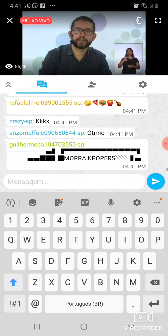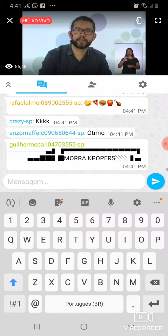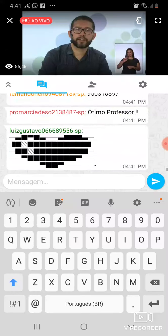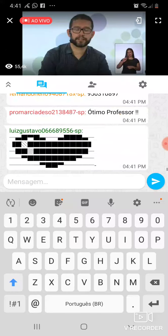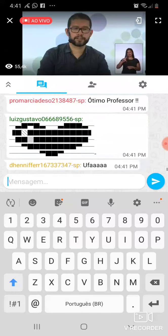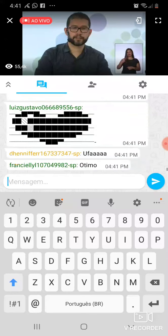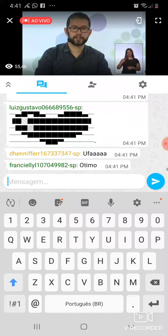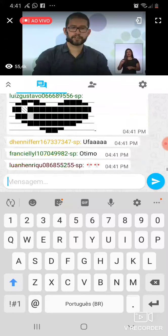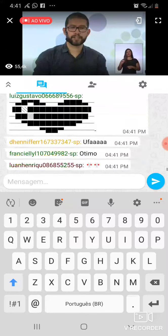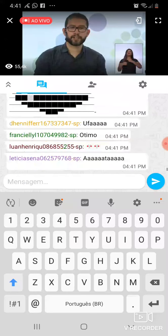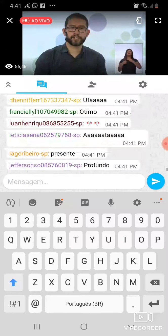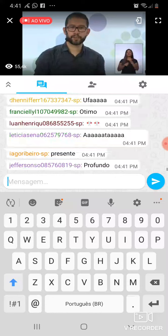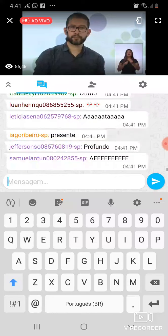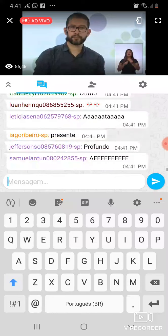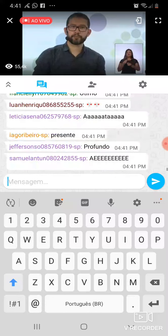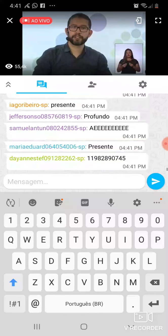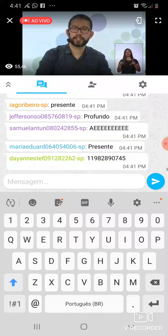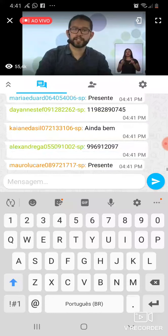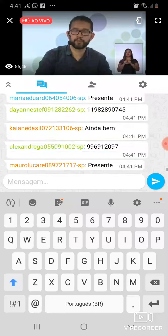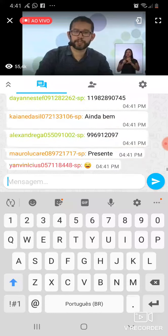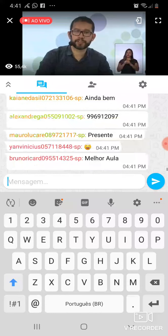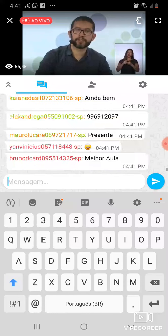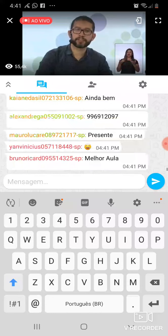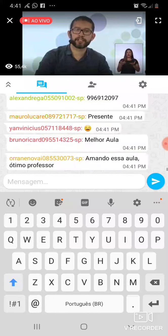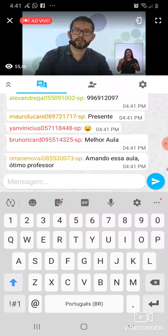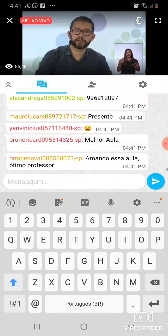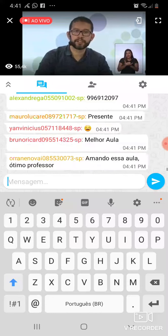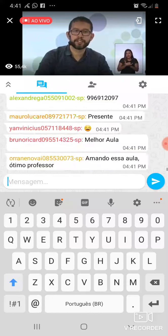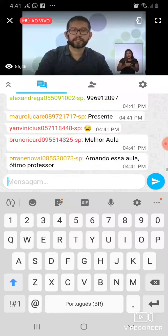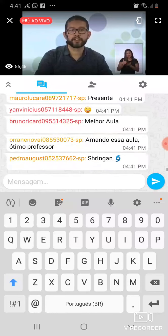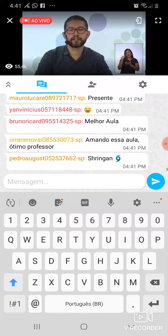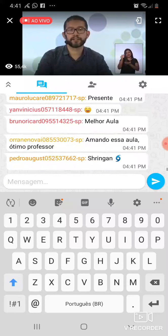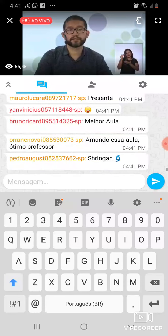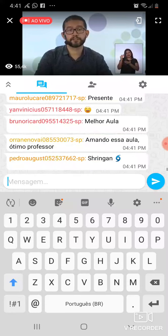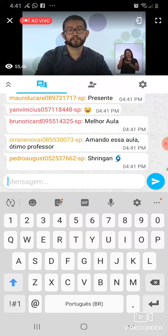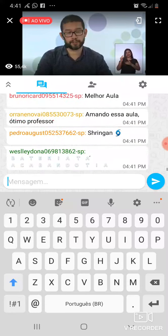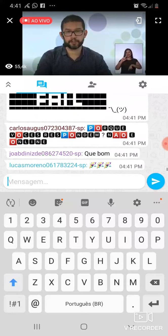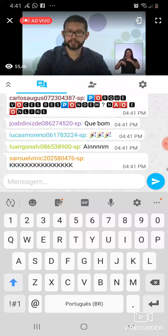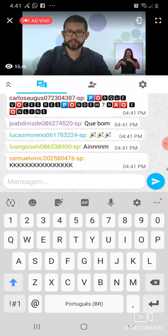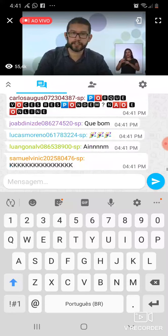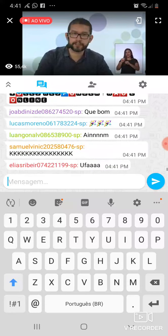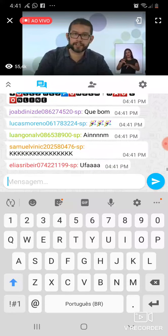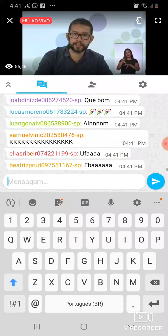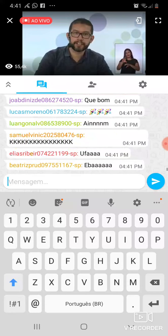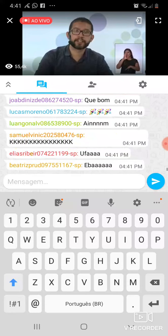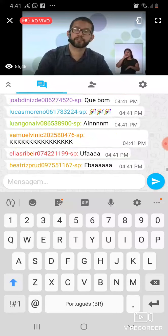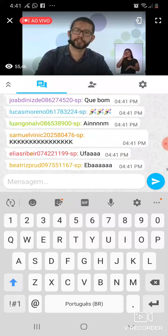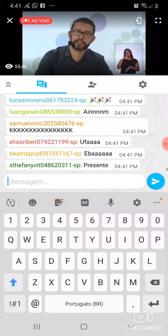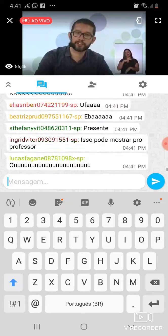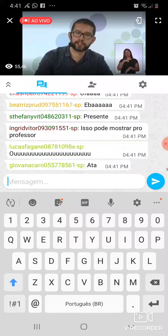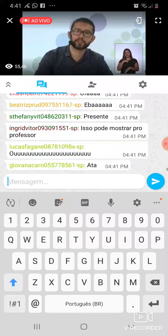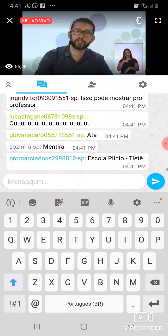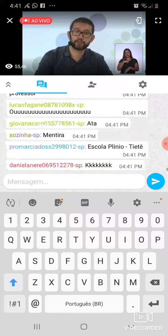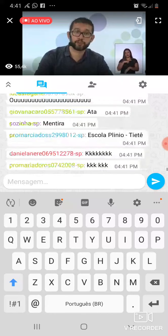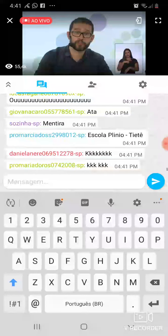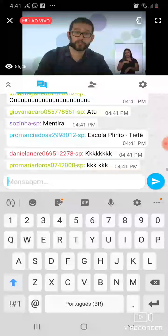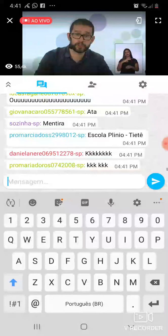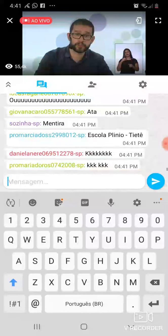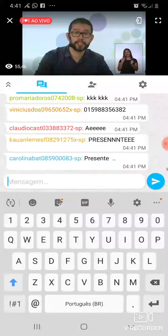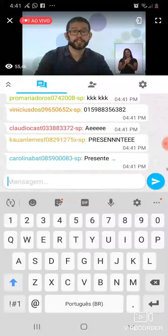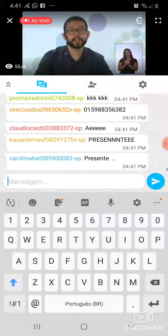que esta nossa aula é um pontapé inicial para as demais aulas, que são as aulas principais, né? Isso. Que são as aulas com os